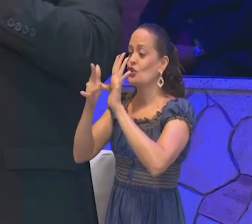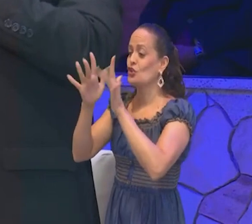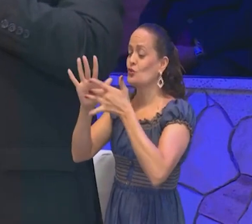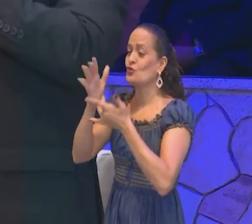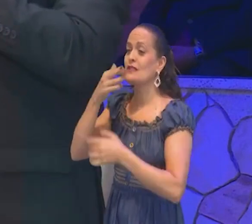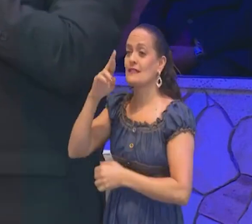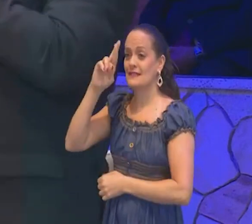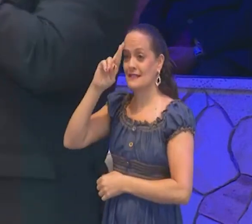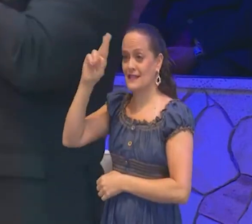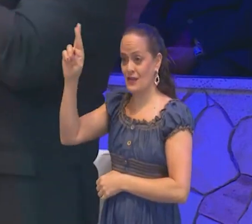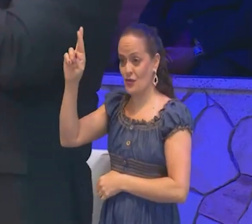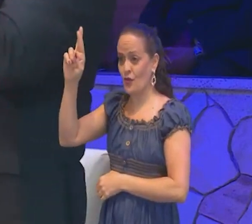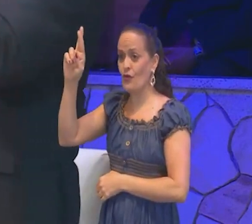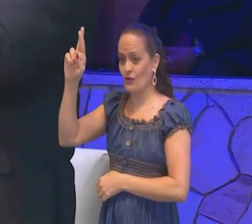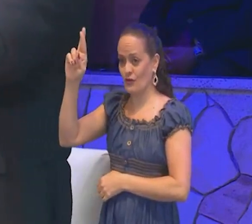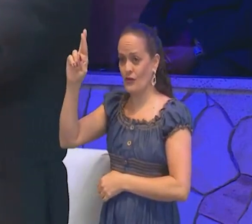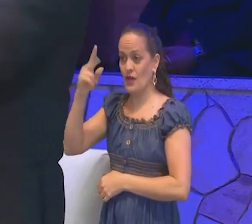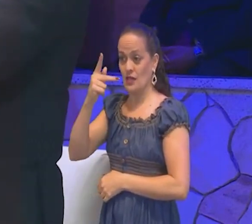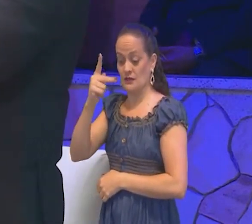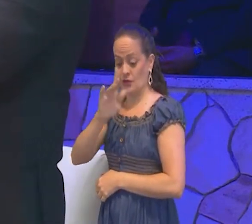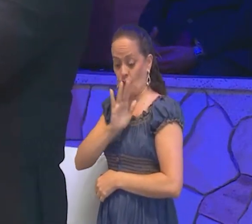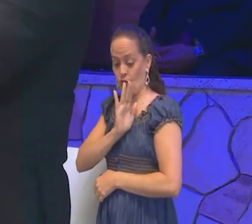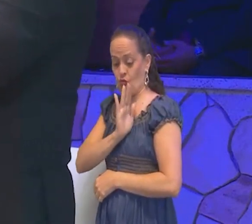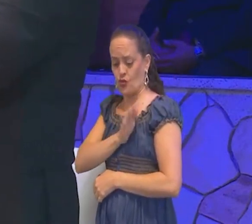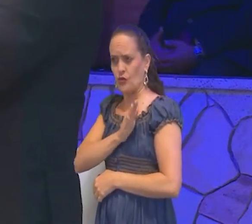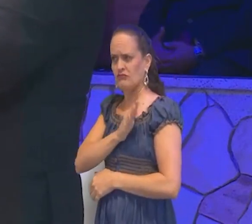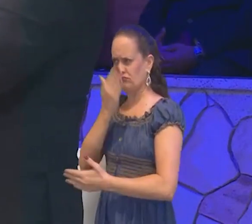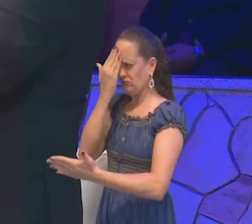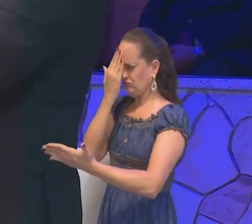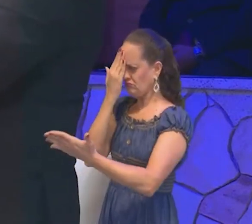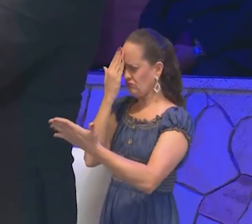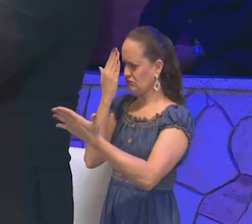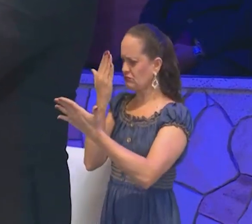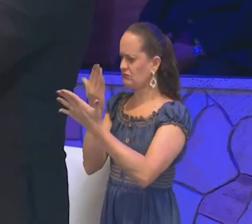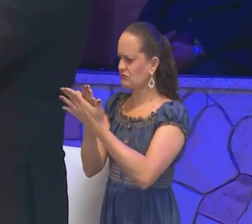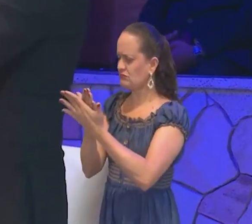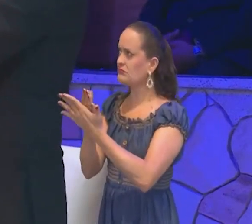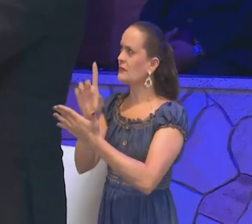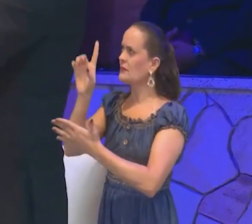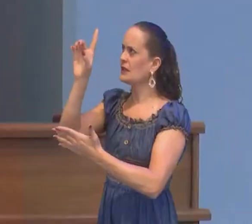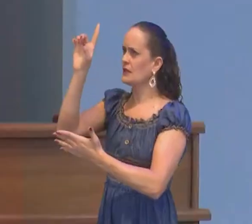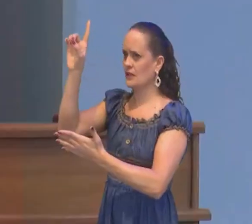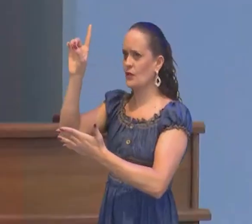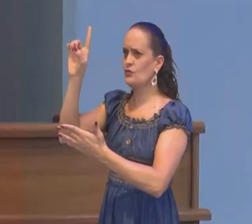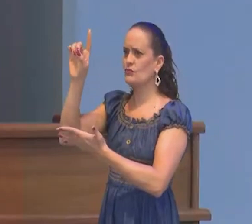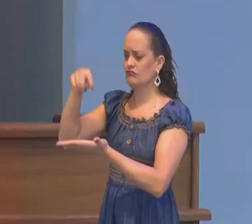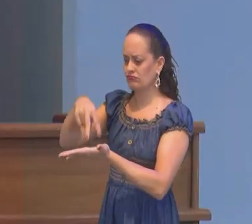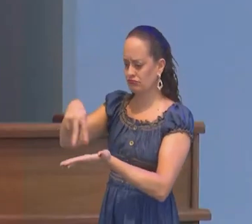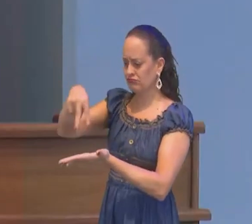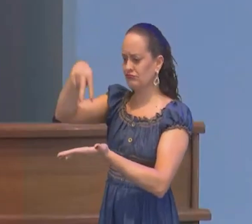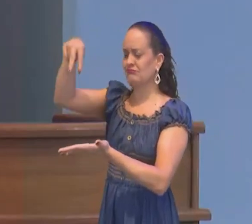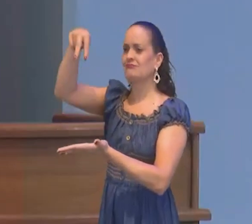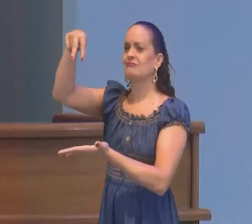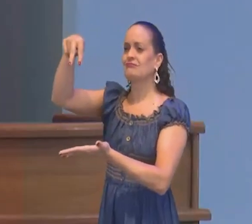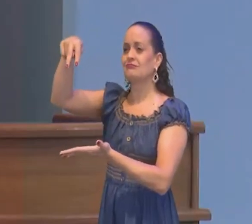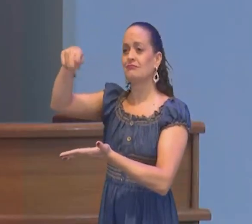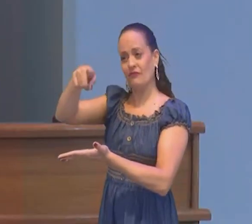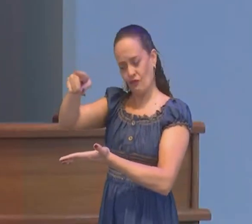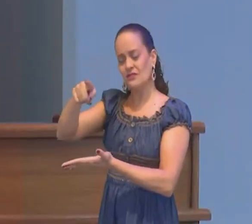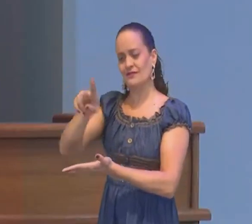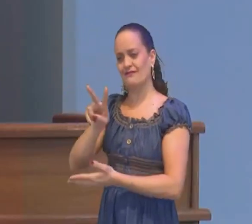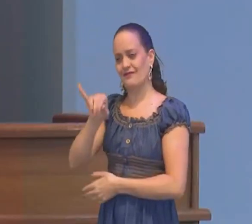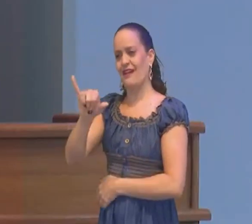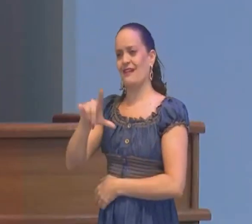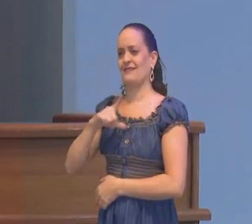Senhor, e se em teu coração você crer que Deus o ressuscitou dos mortos, você